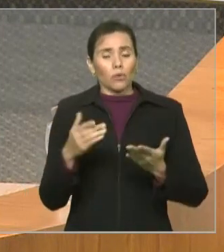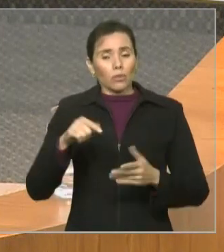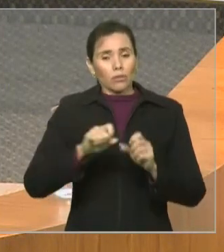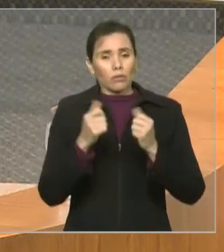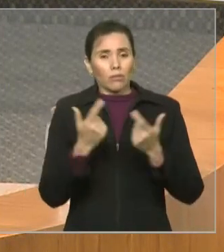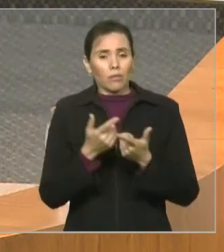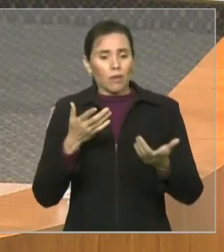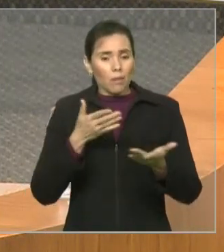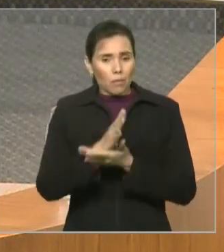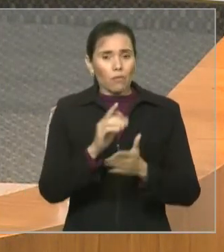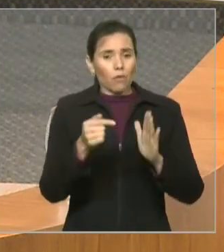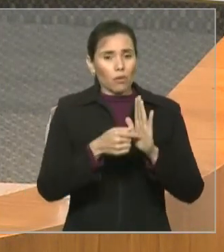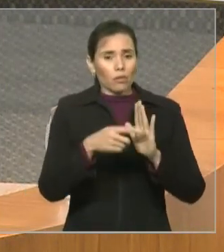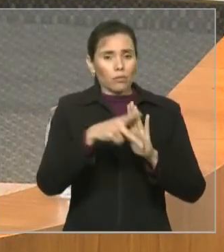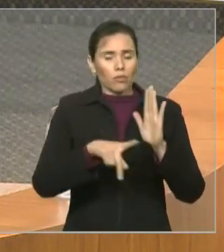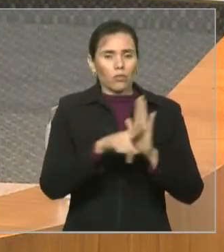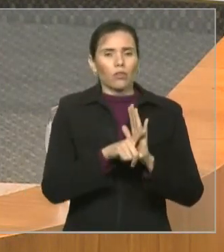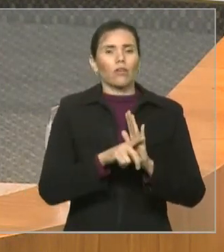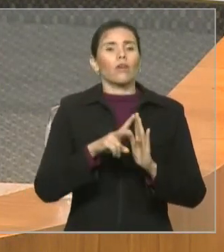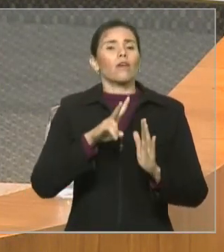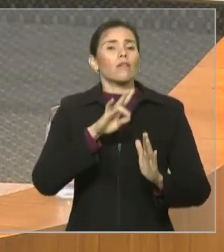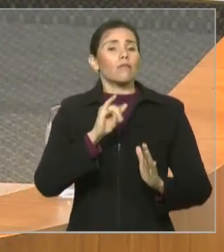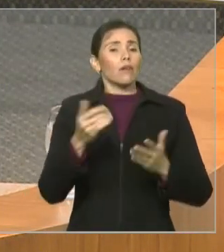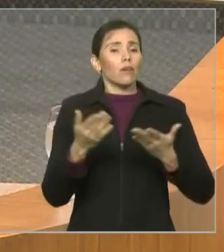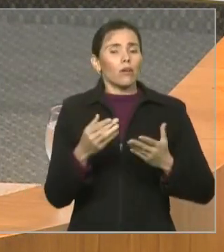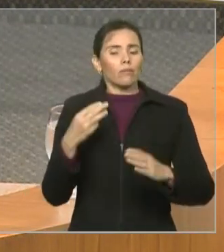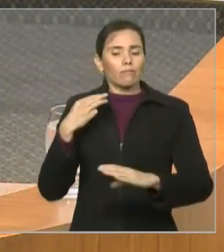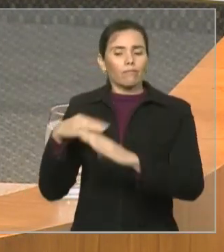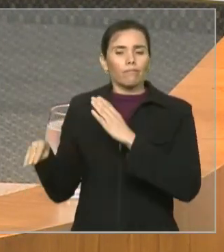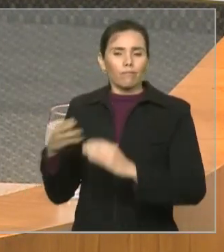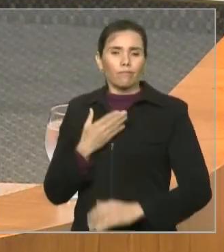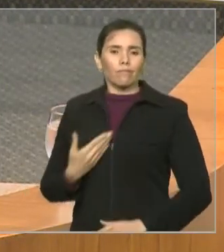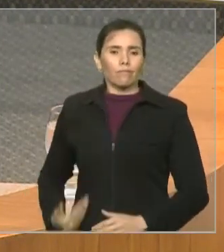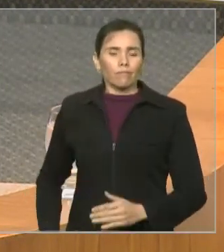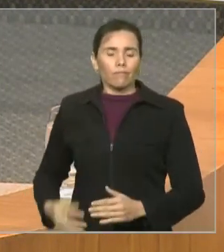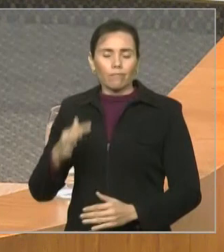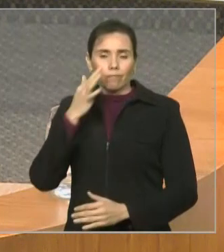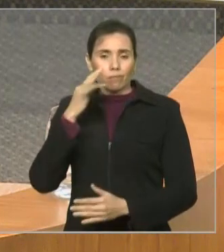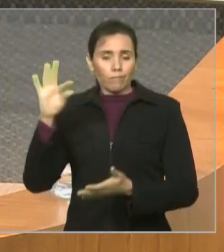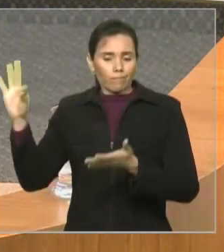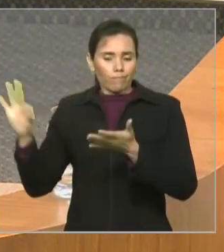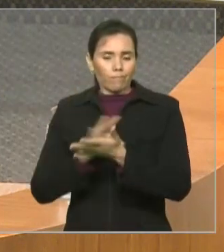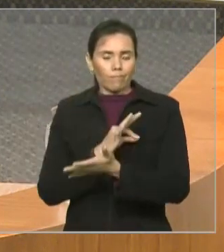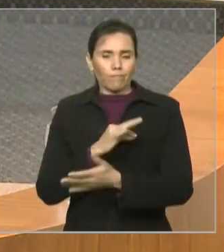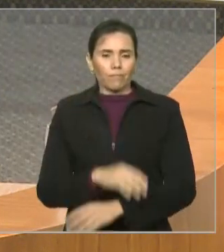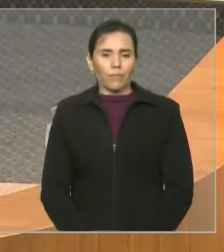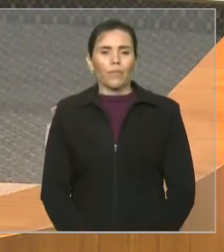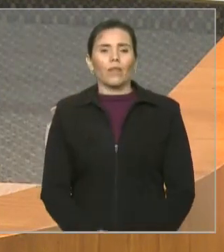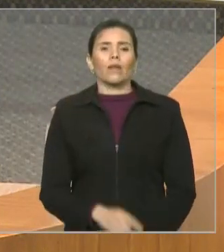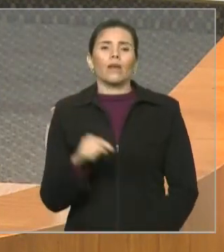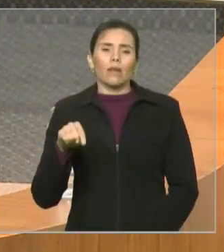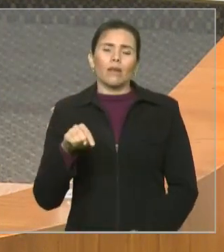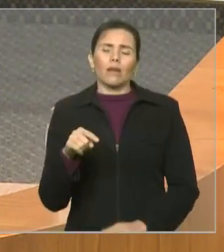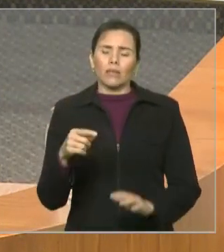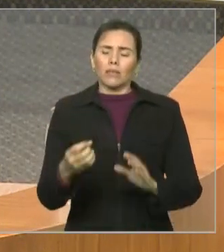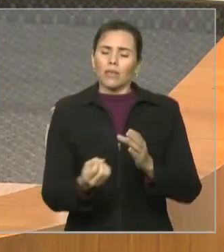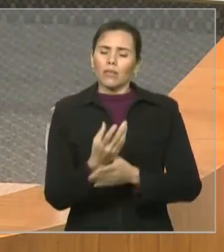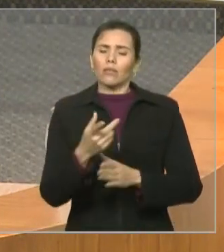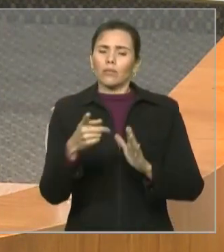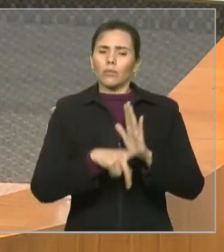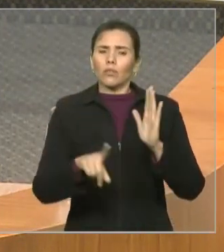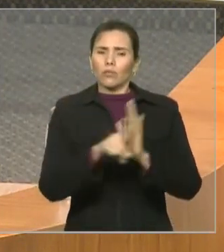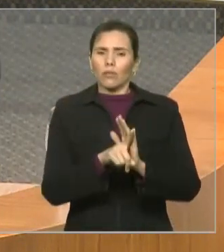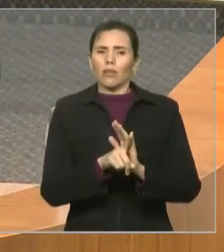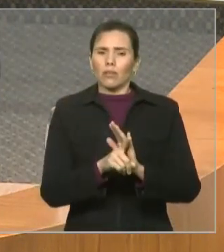brevemente, nós teremos a possibilidade de usufruir do benefício que essa legislação trará ao cidadão maranhense.